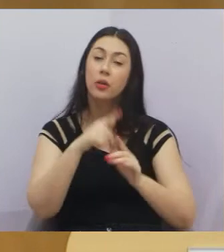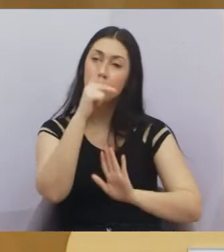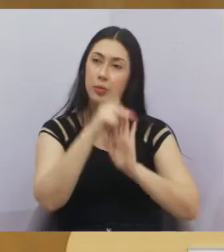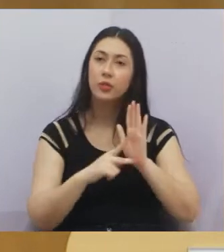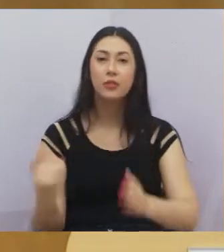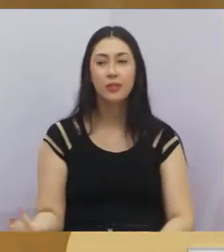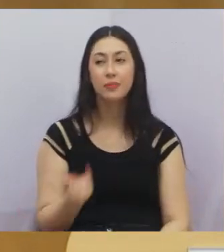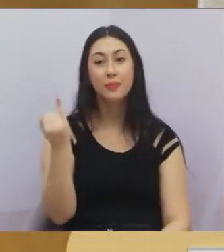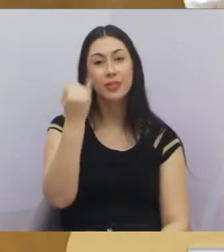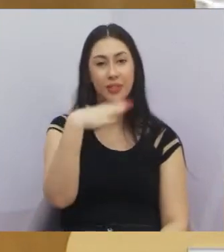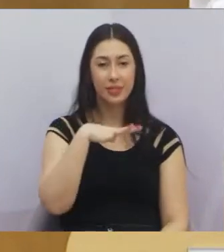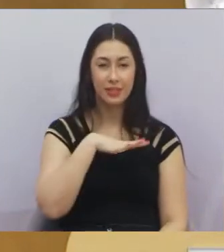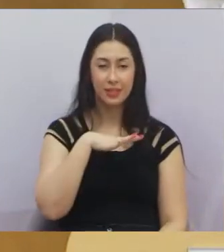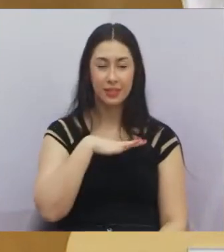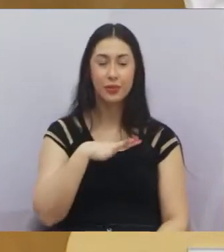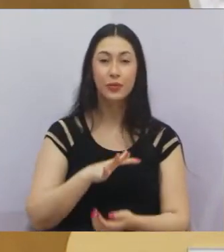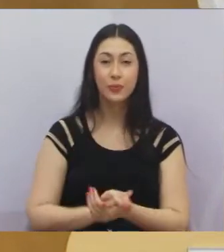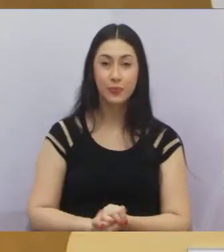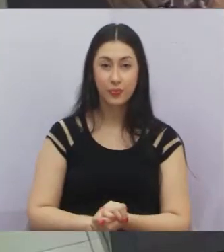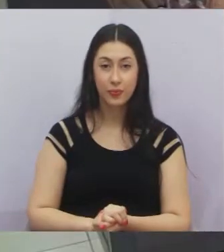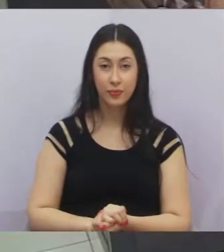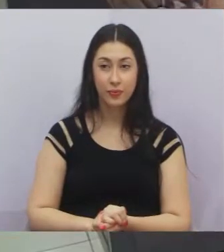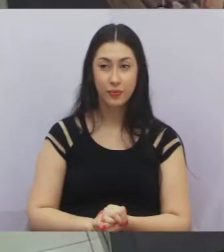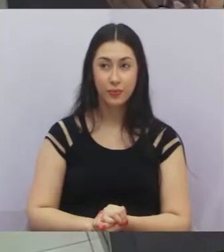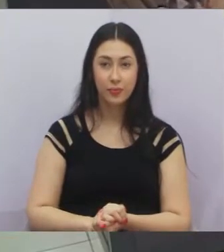para a nossa cidade.